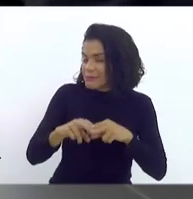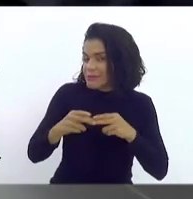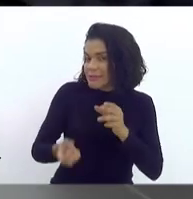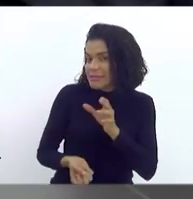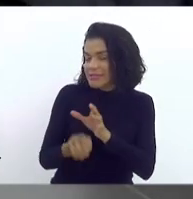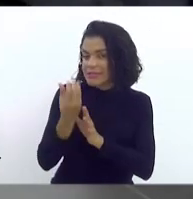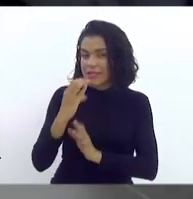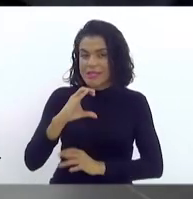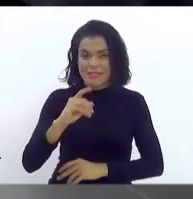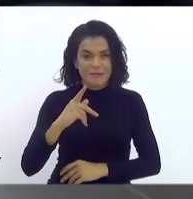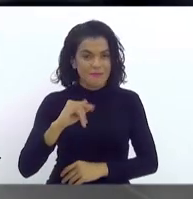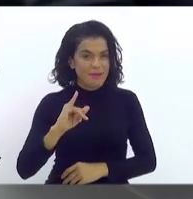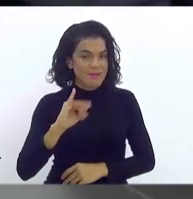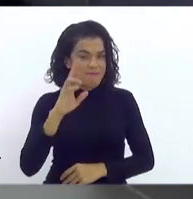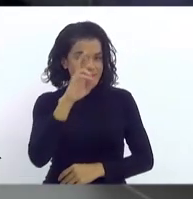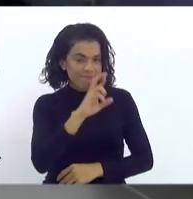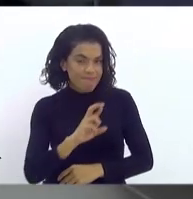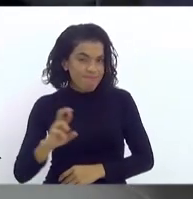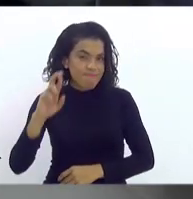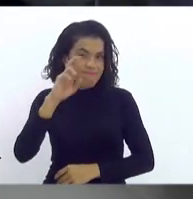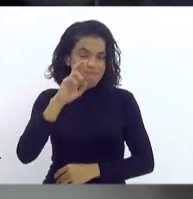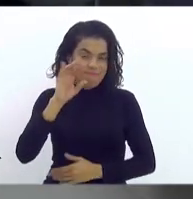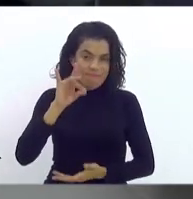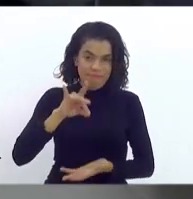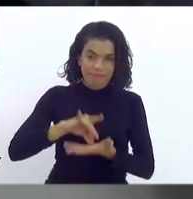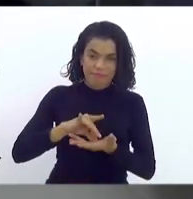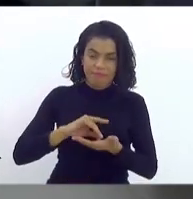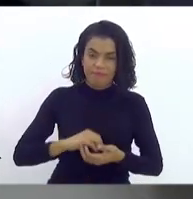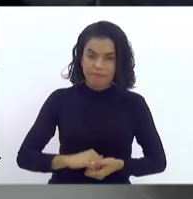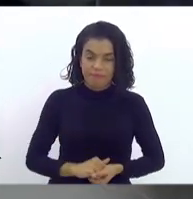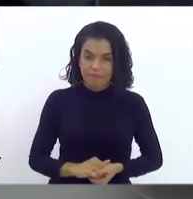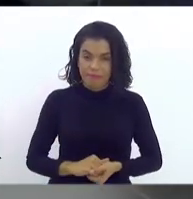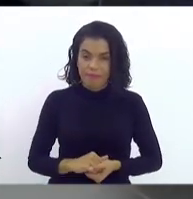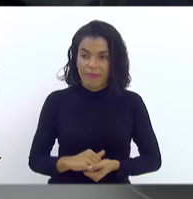CPI contra. Quero